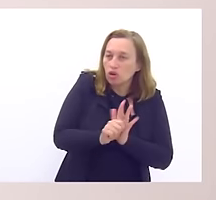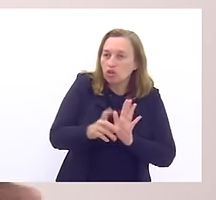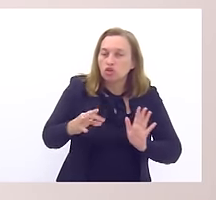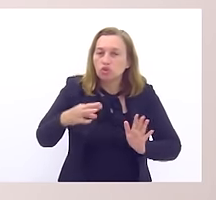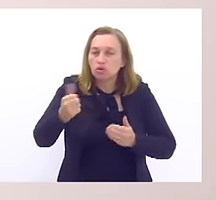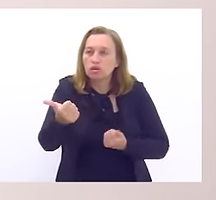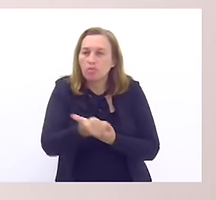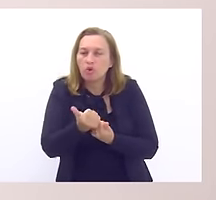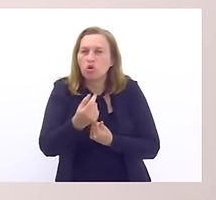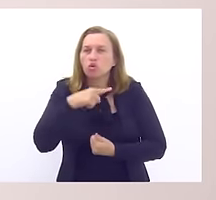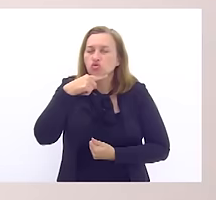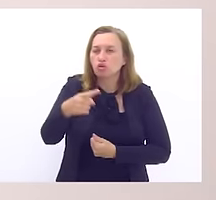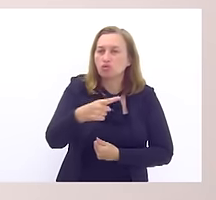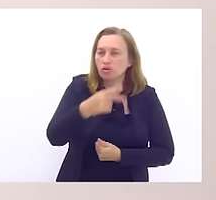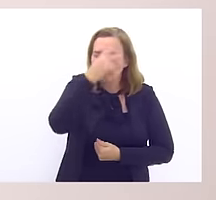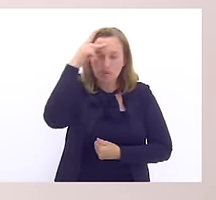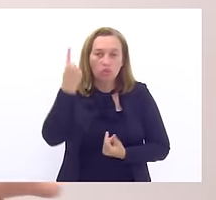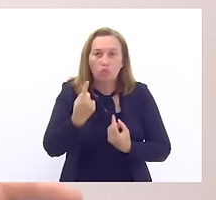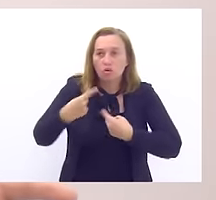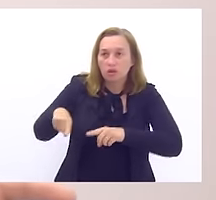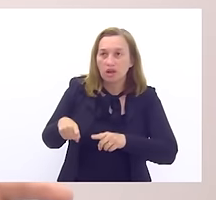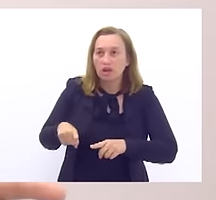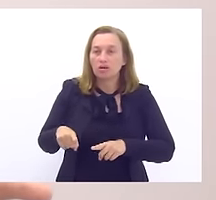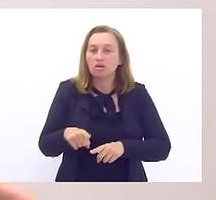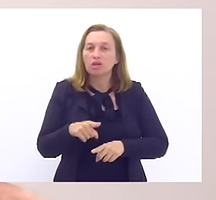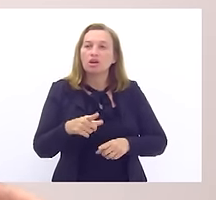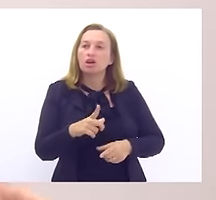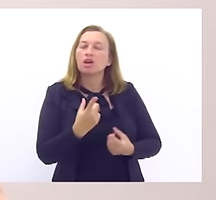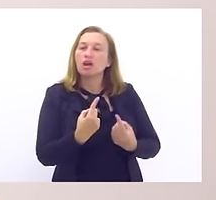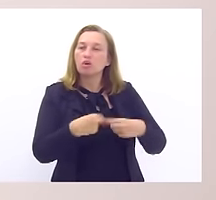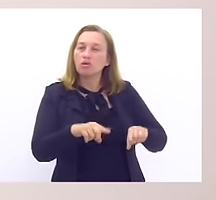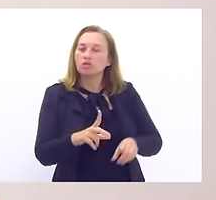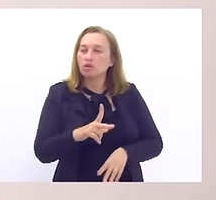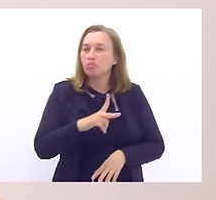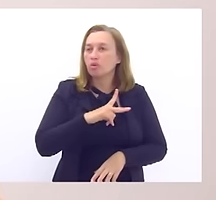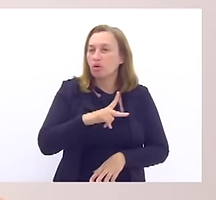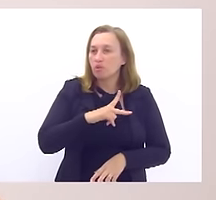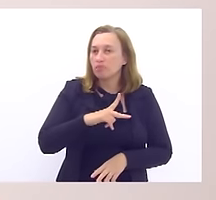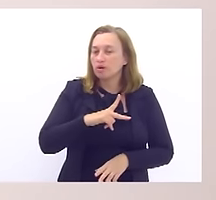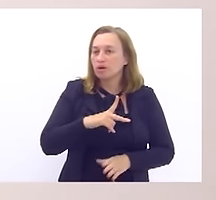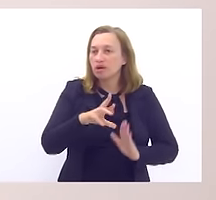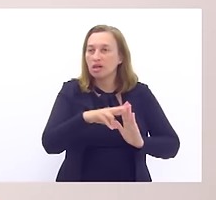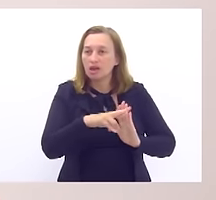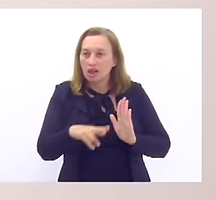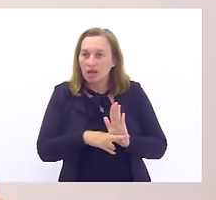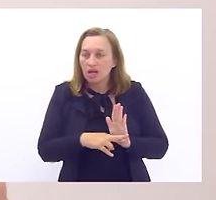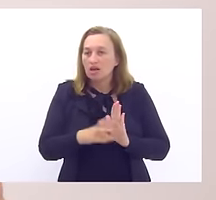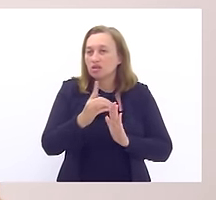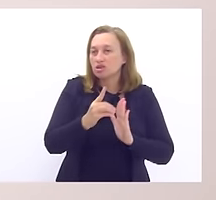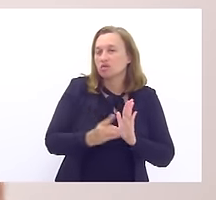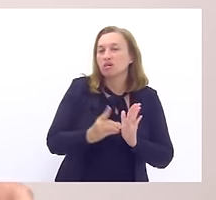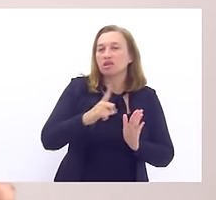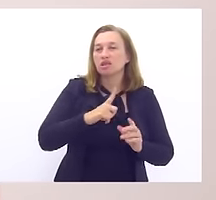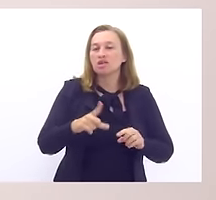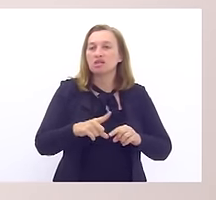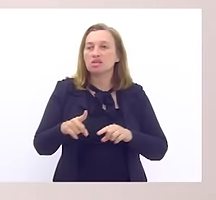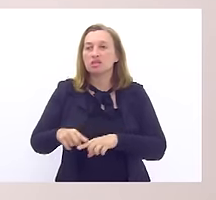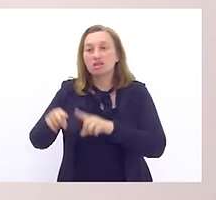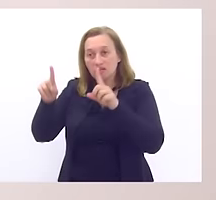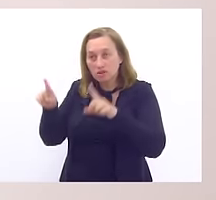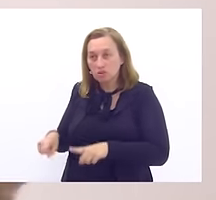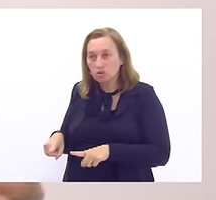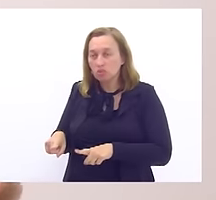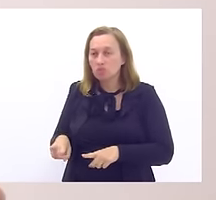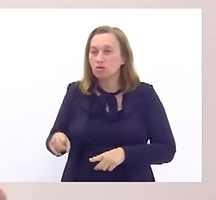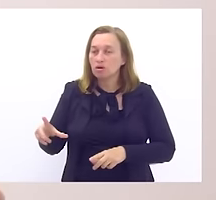que alguém na rua seja contrário isso é contra a própria reputação do Detran como comer colocaram os deputados aqui tem servidores obviamente que são